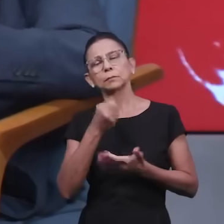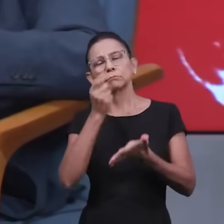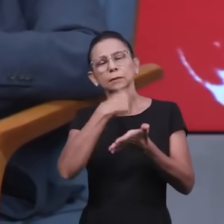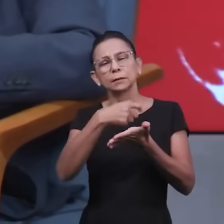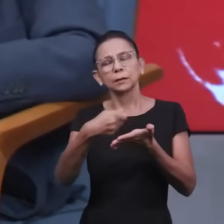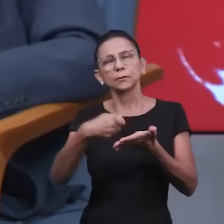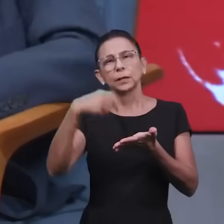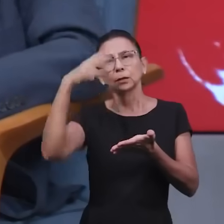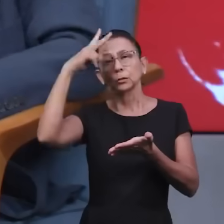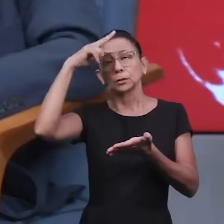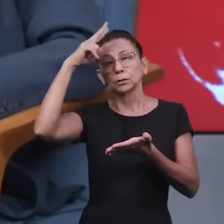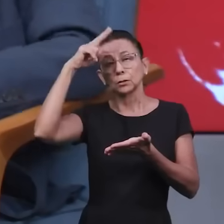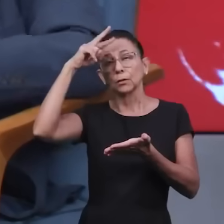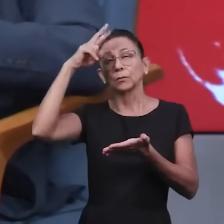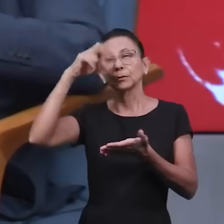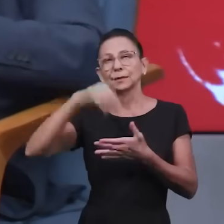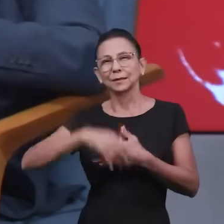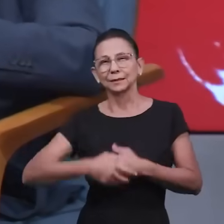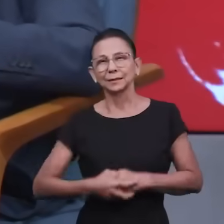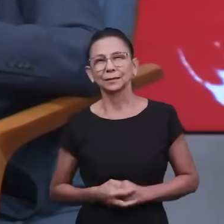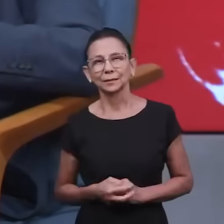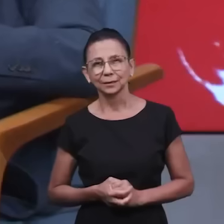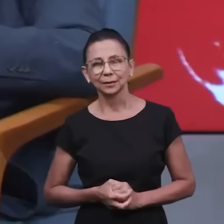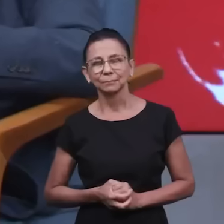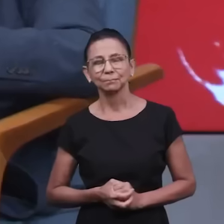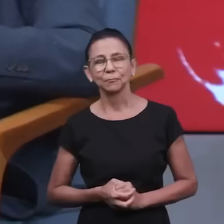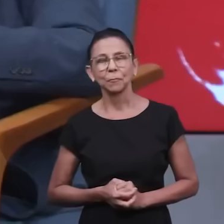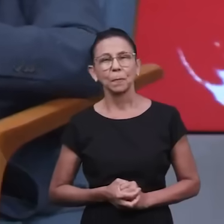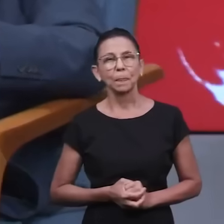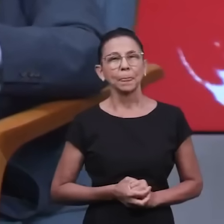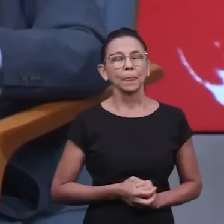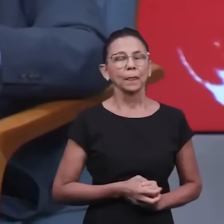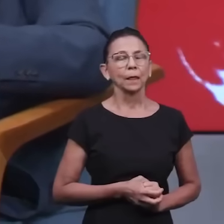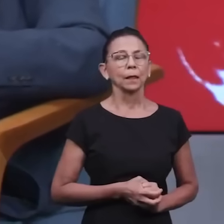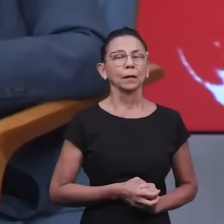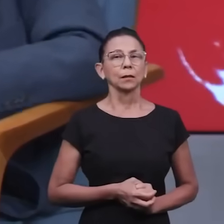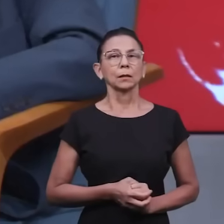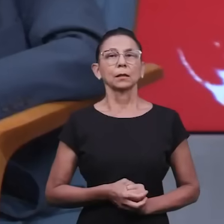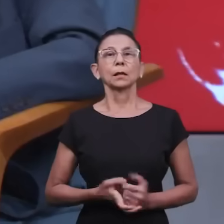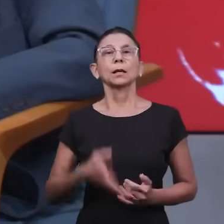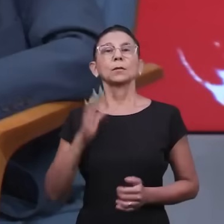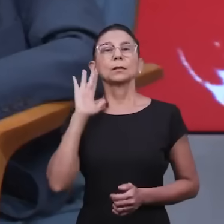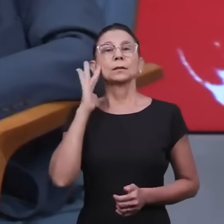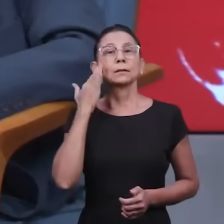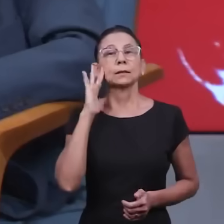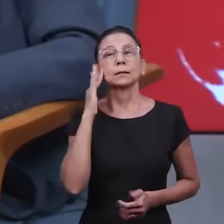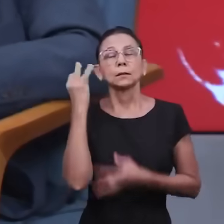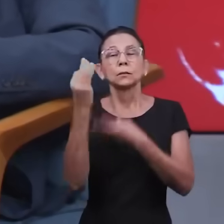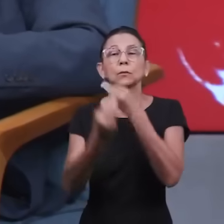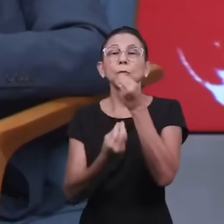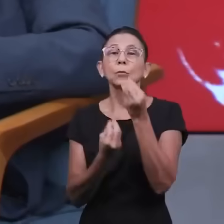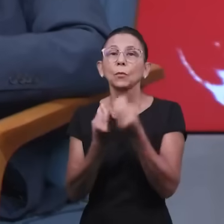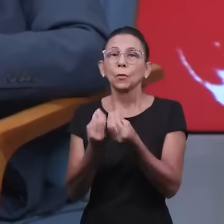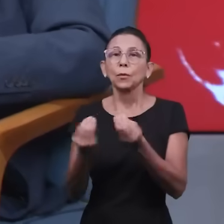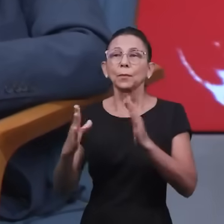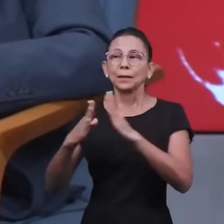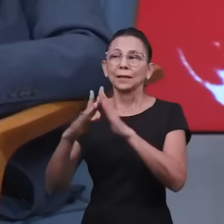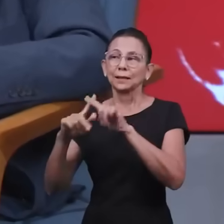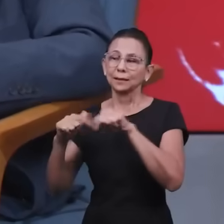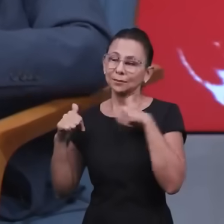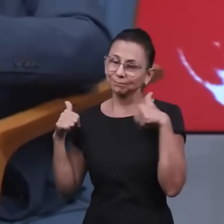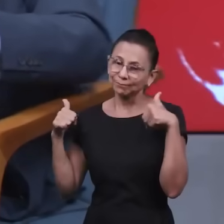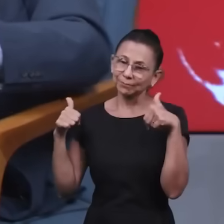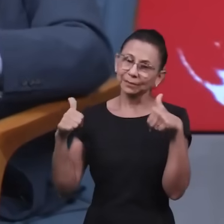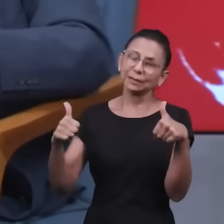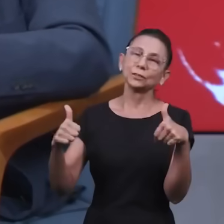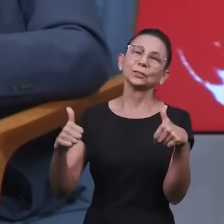Esse é o início da igreja. Então você já está vendo que a igreja, como ela deve funcionar. Você está vendo